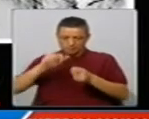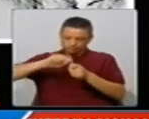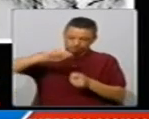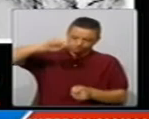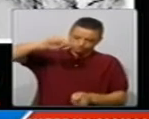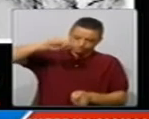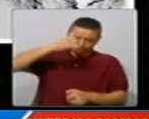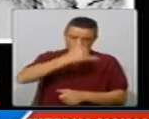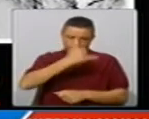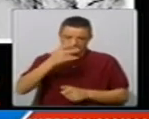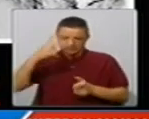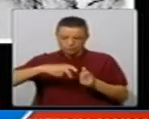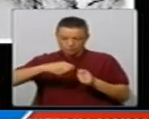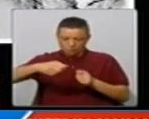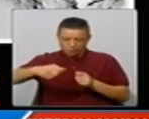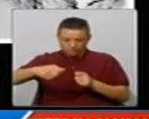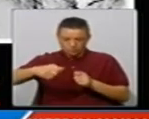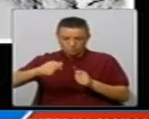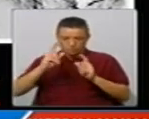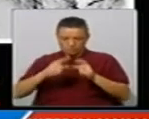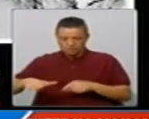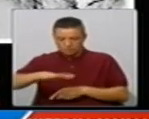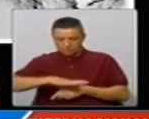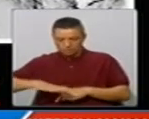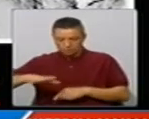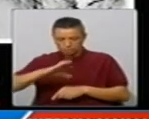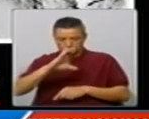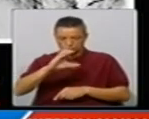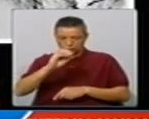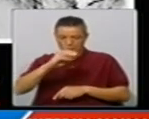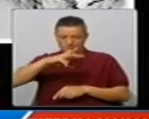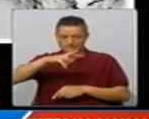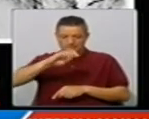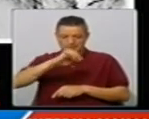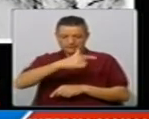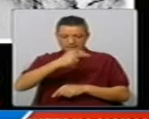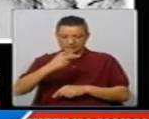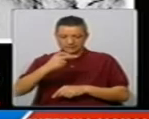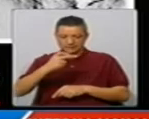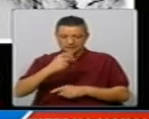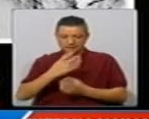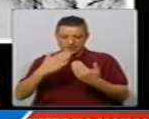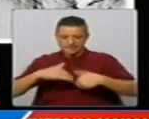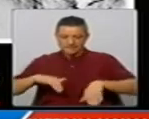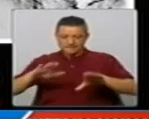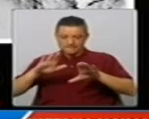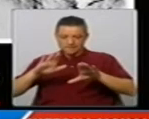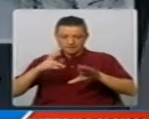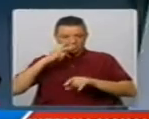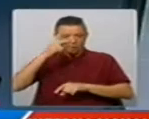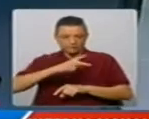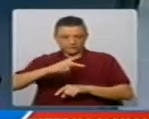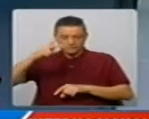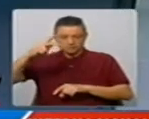aproximadamente 22,5 km, precisamente deste nosso amigo cometa, o 67P. É uma viagem queda livre, que vai